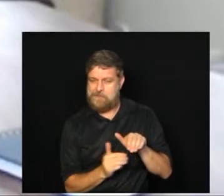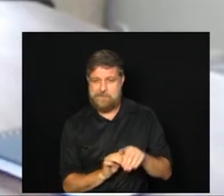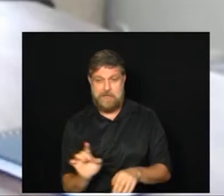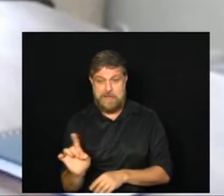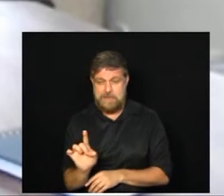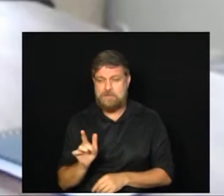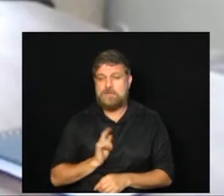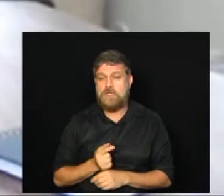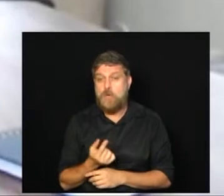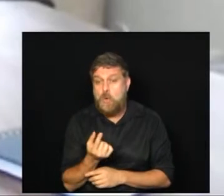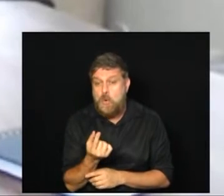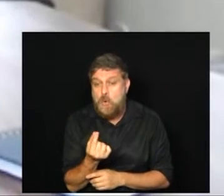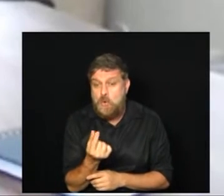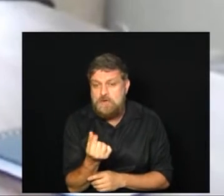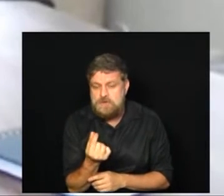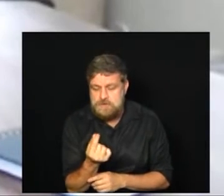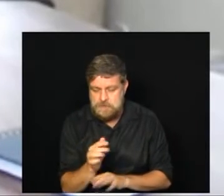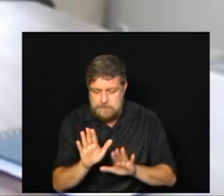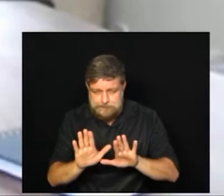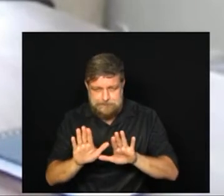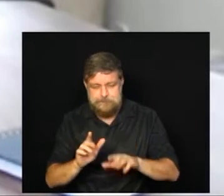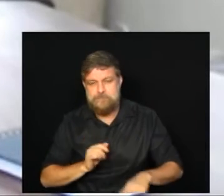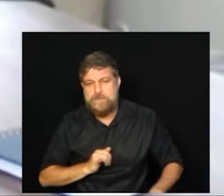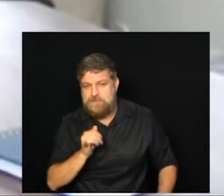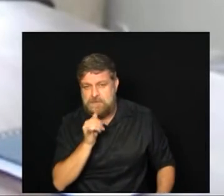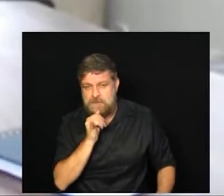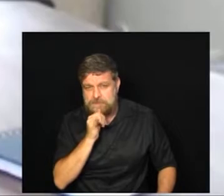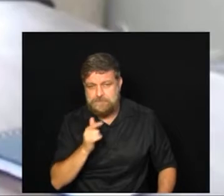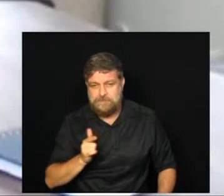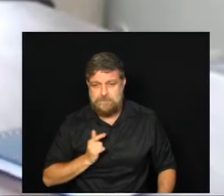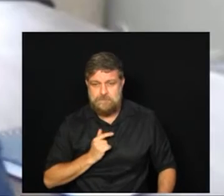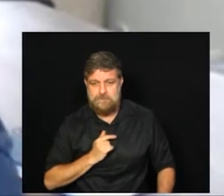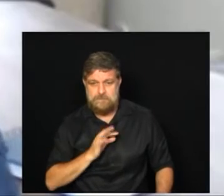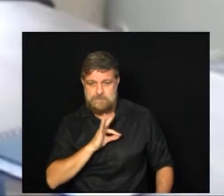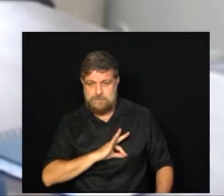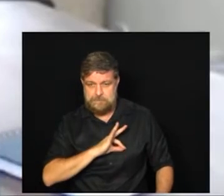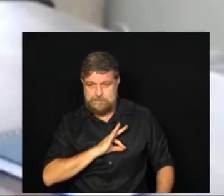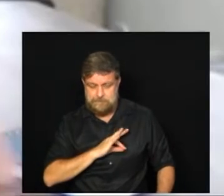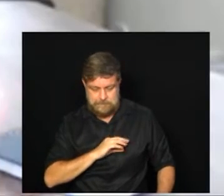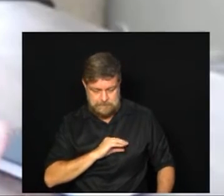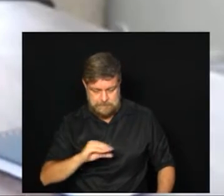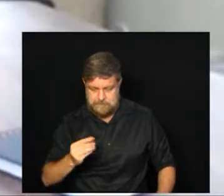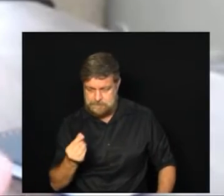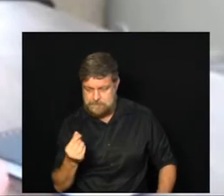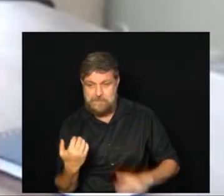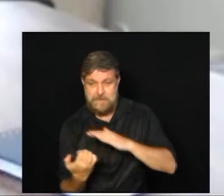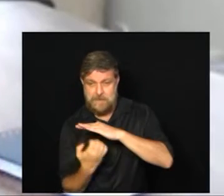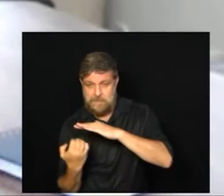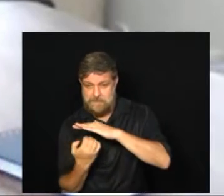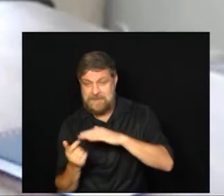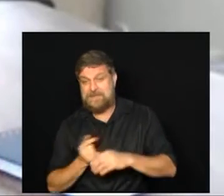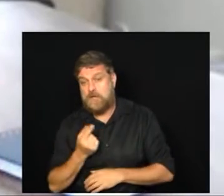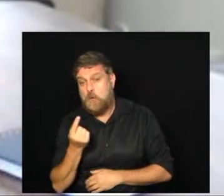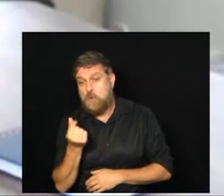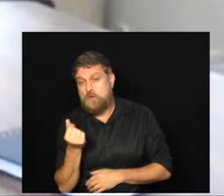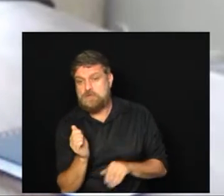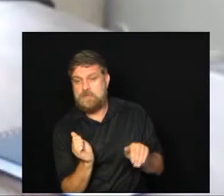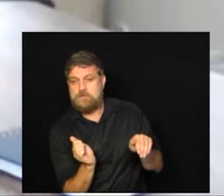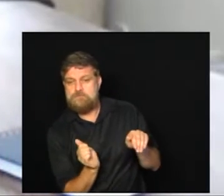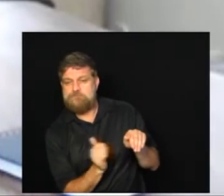façam um fundo caixa. Pensa que seu investimento, suas finanças funcionam como de uma empresa. Toda empresa tem um fluxo de